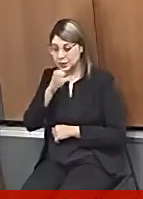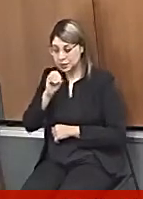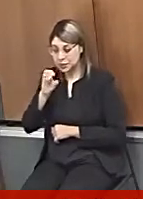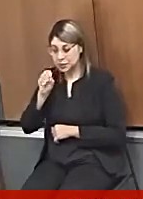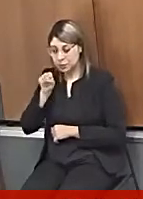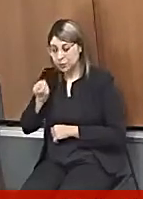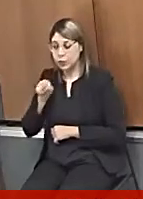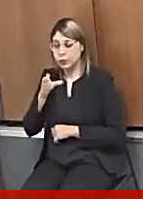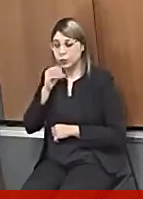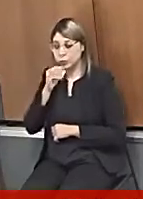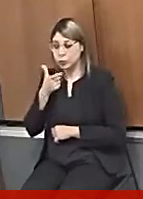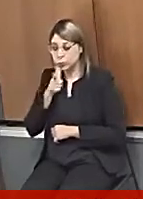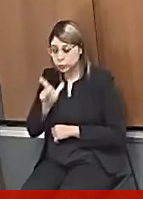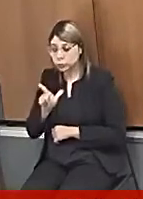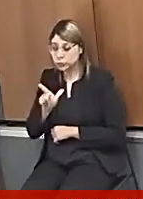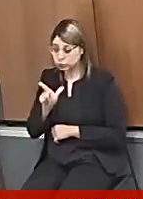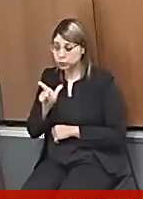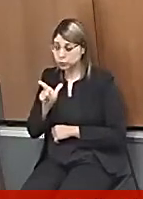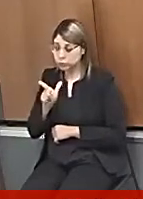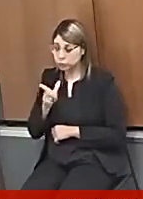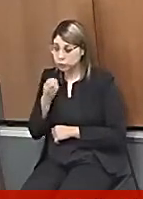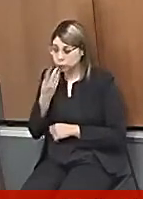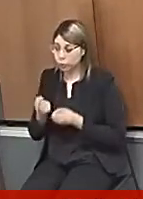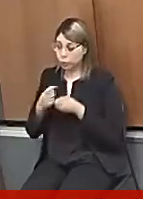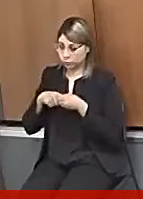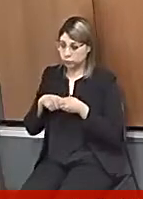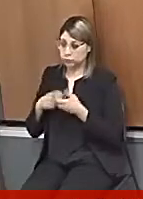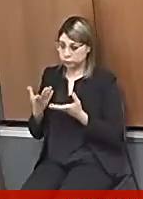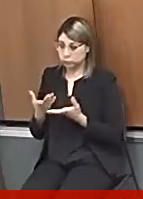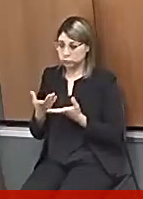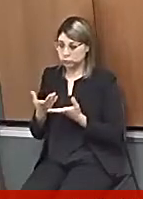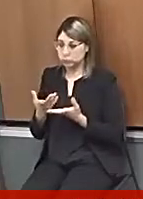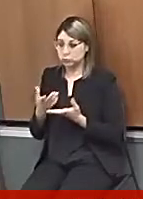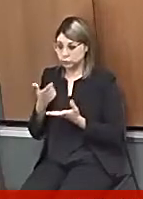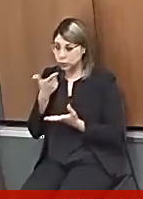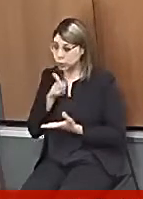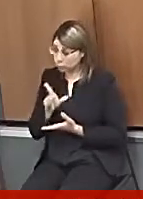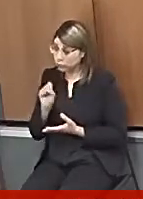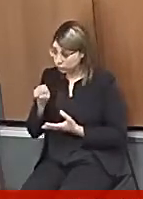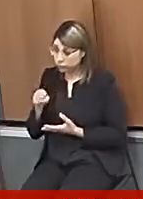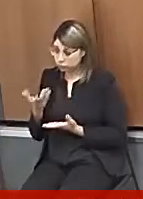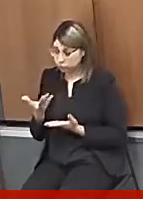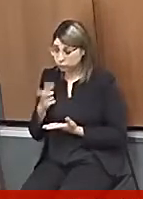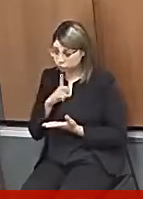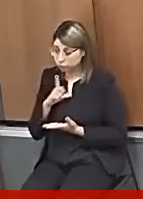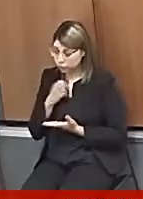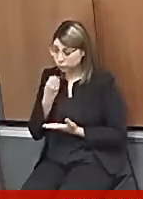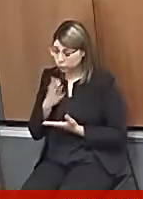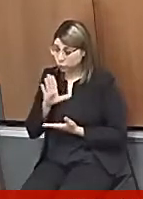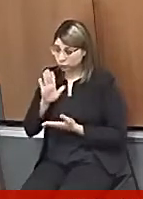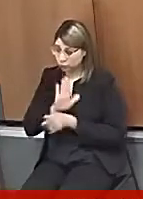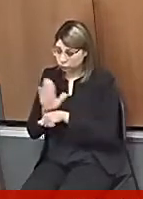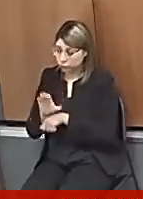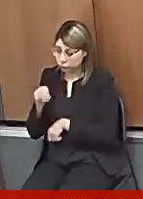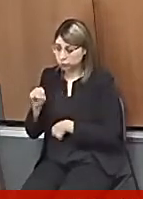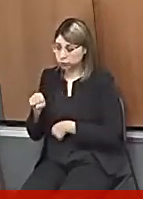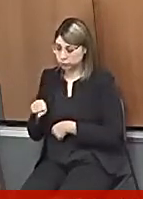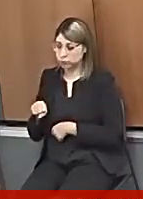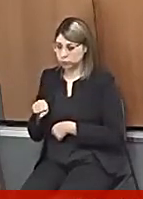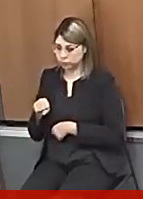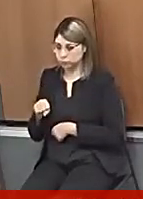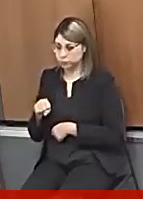seriam beneficiados e foram e foram beneficiados